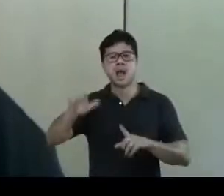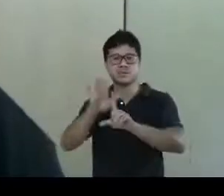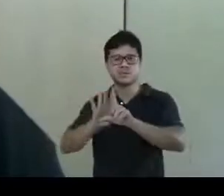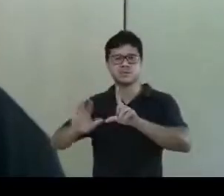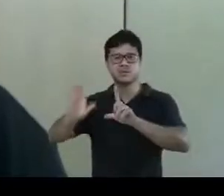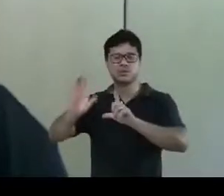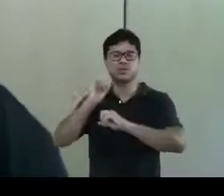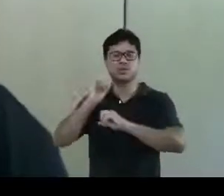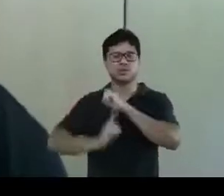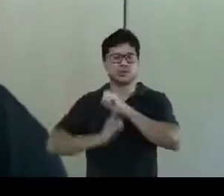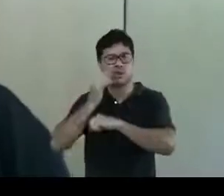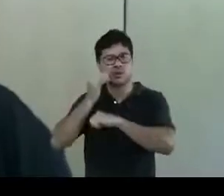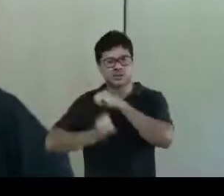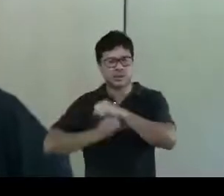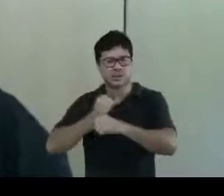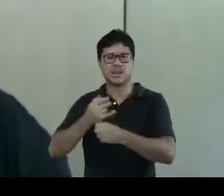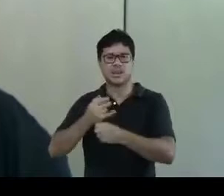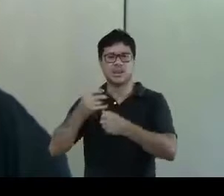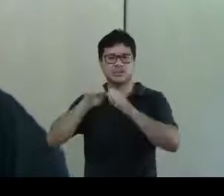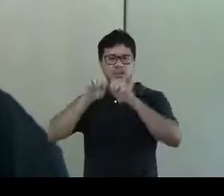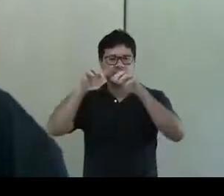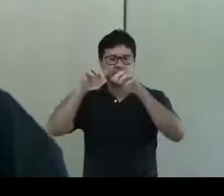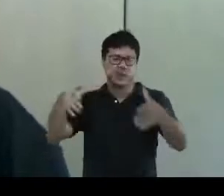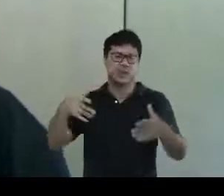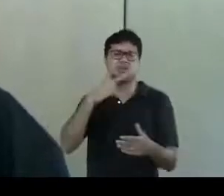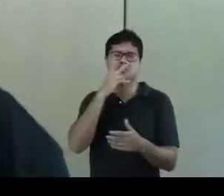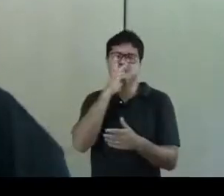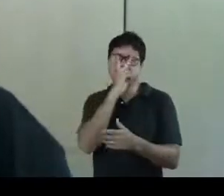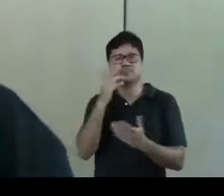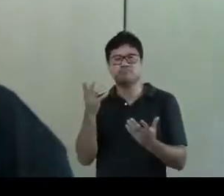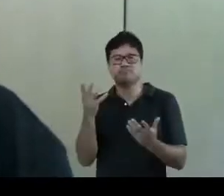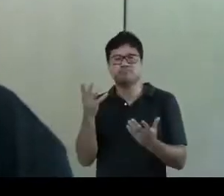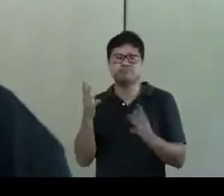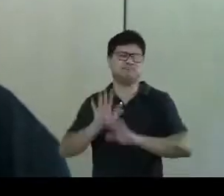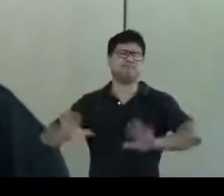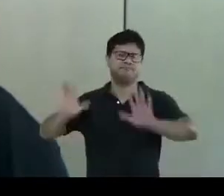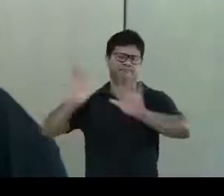poderiam, de alguma maneira, fazer com que, enfim,